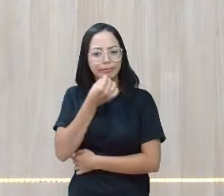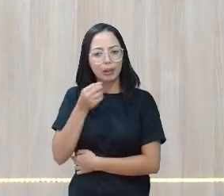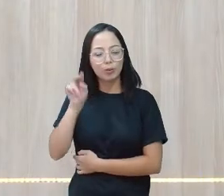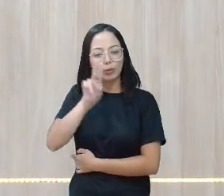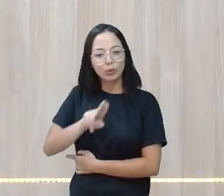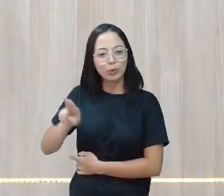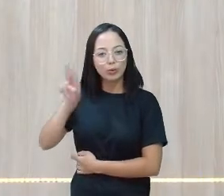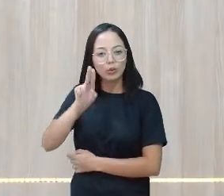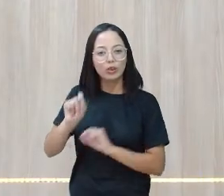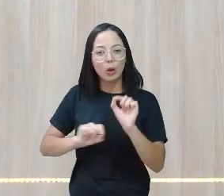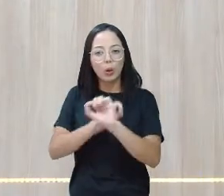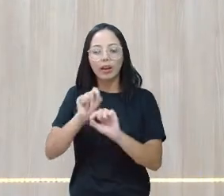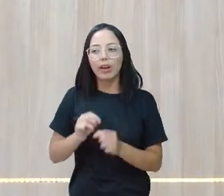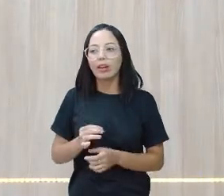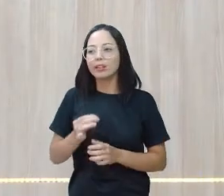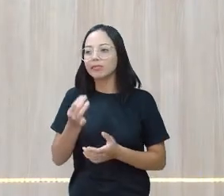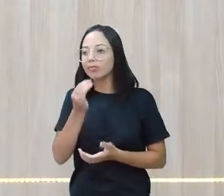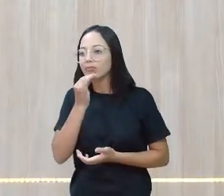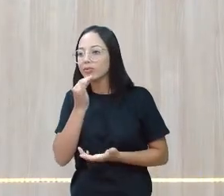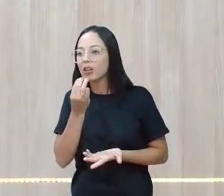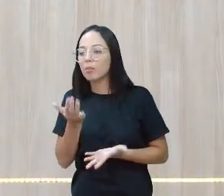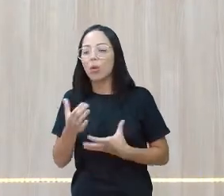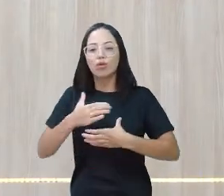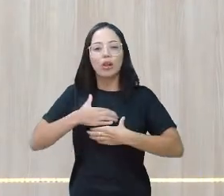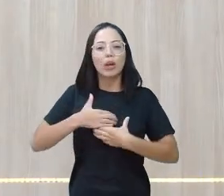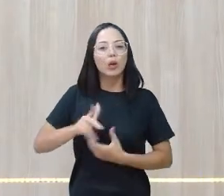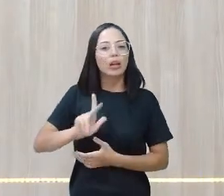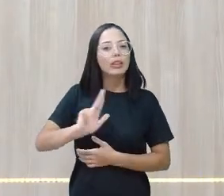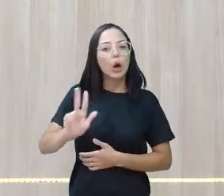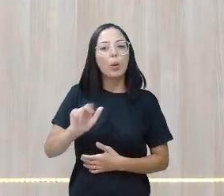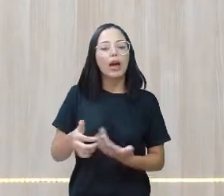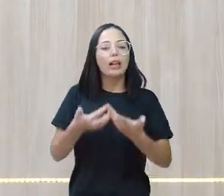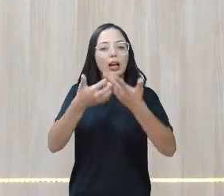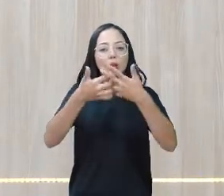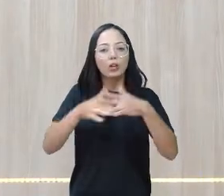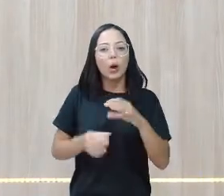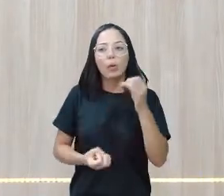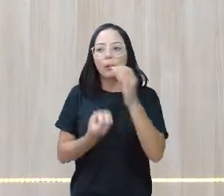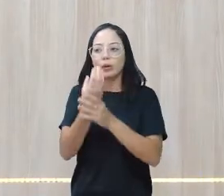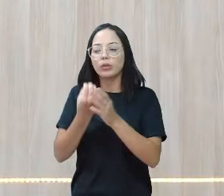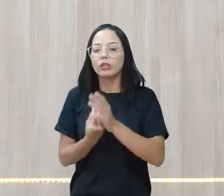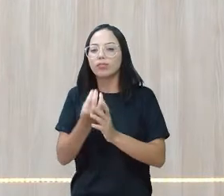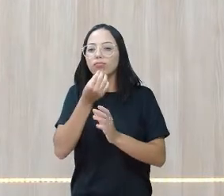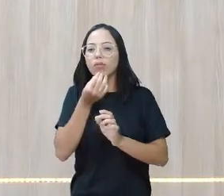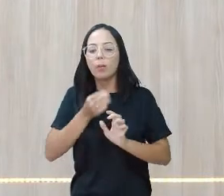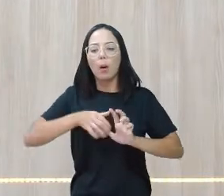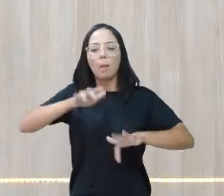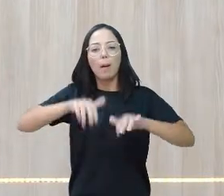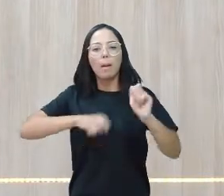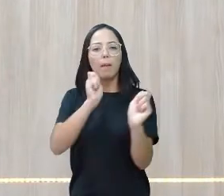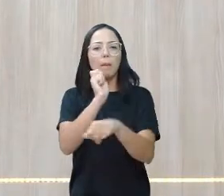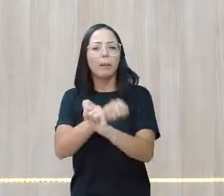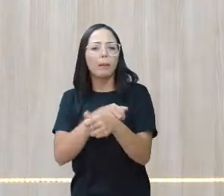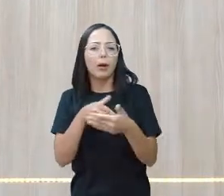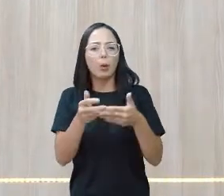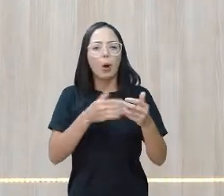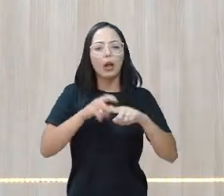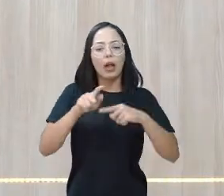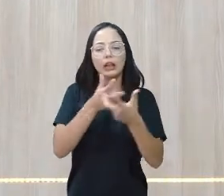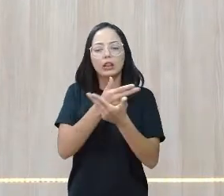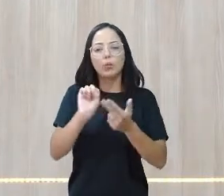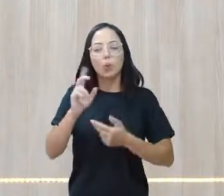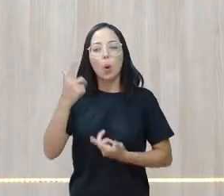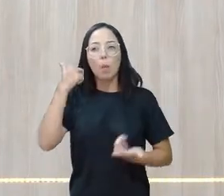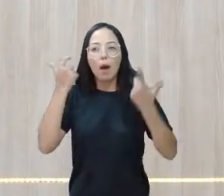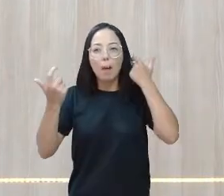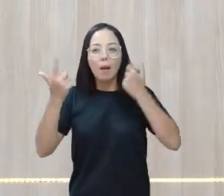utiliza formas, né, não naturais para produzir. Por exemplo, quando a gente toca um instrumento, ou quando a gente faz